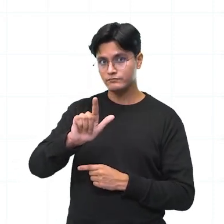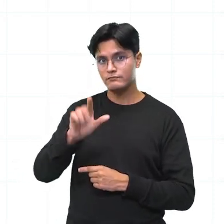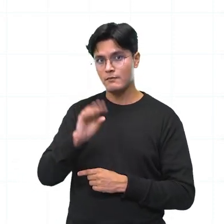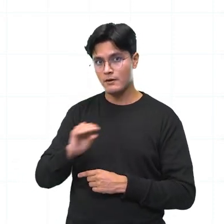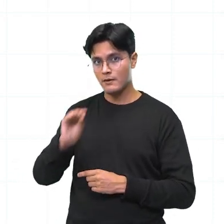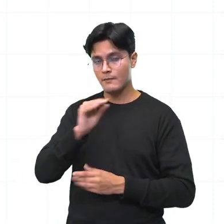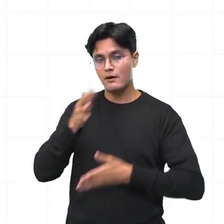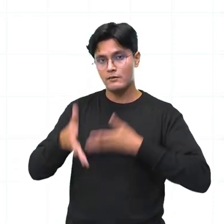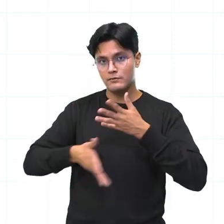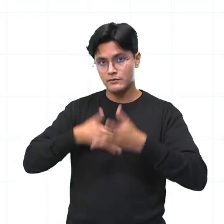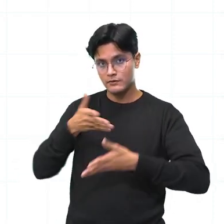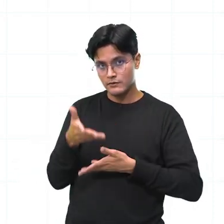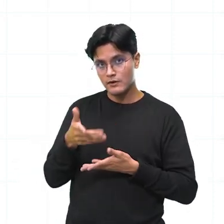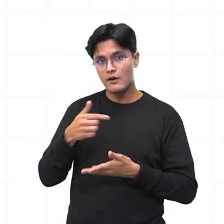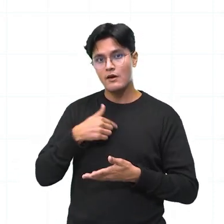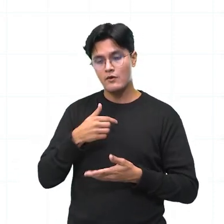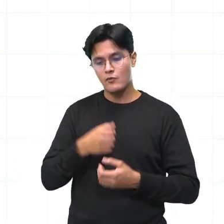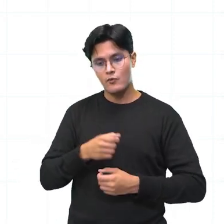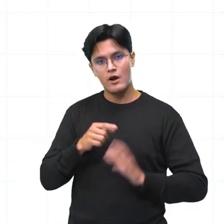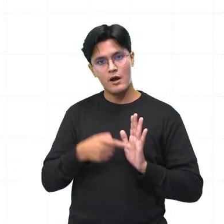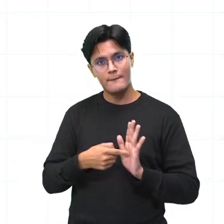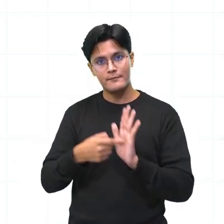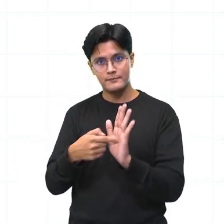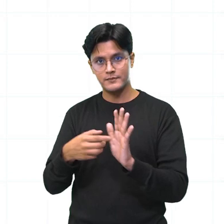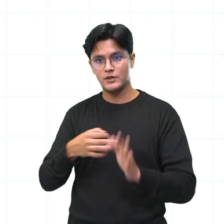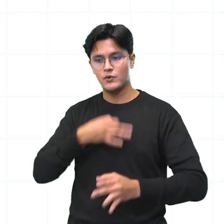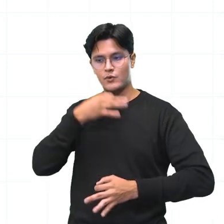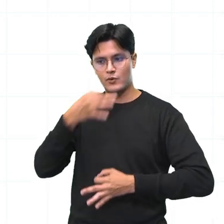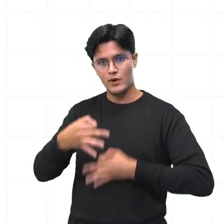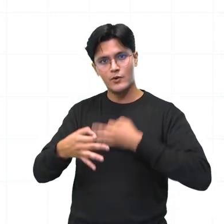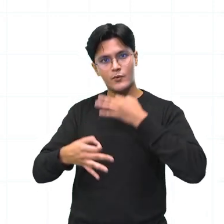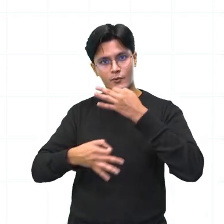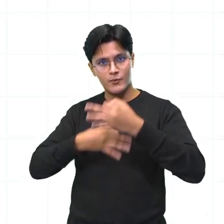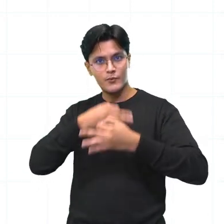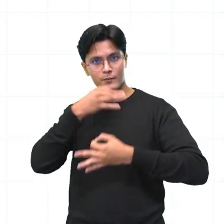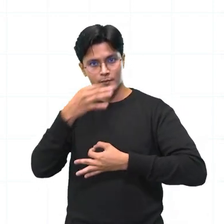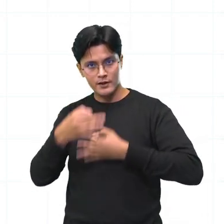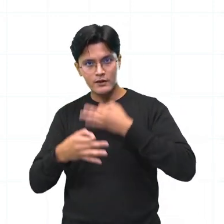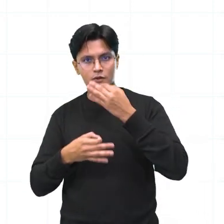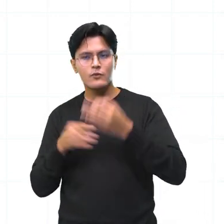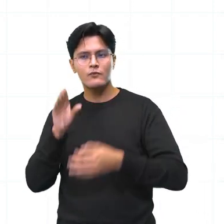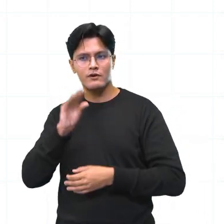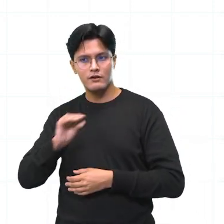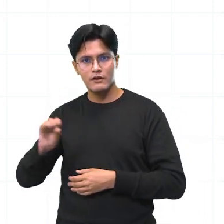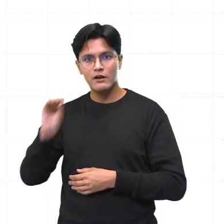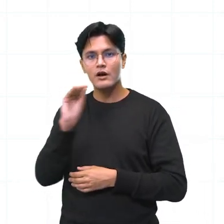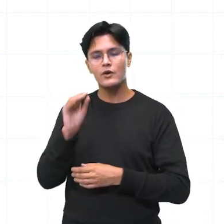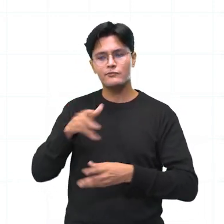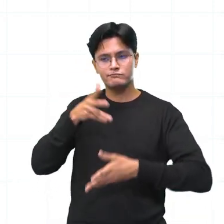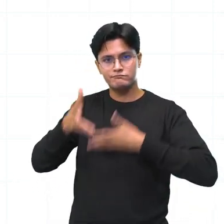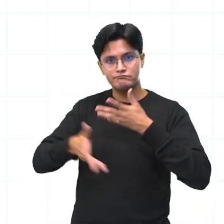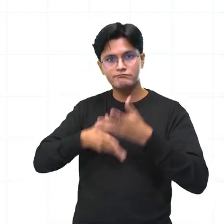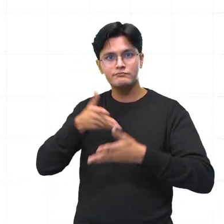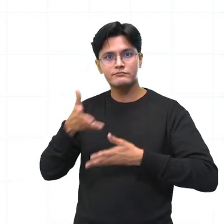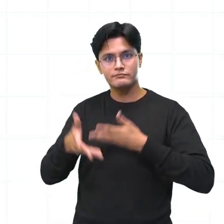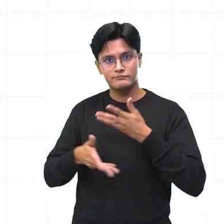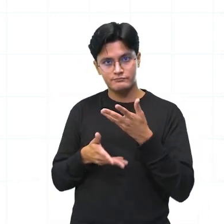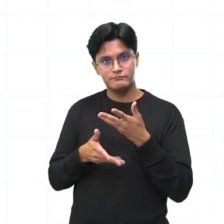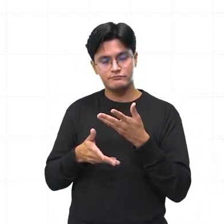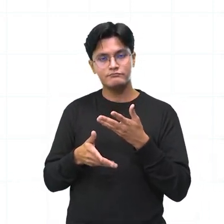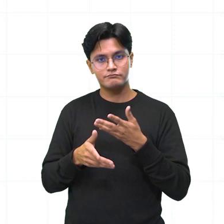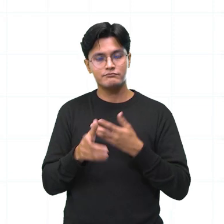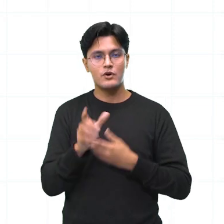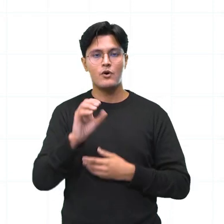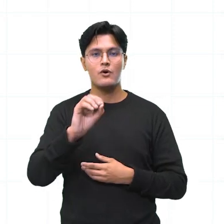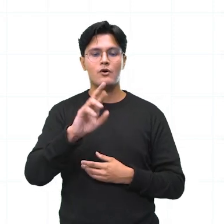né, um texto em que eu argumento de forma oral, trago esses argumentos totalmente na